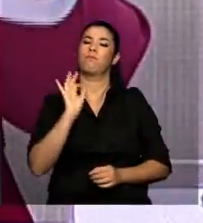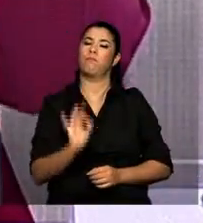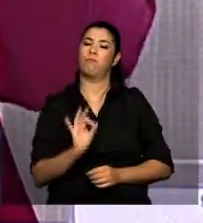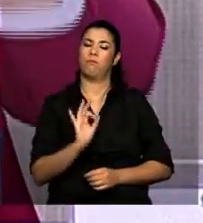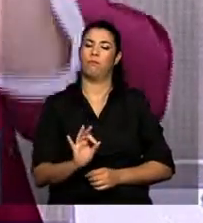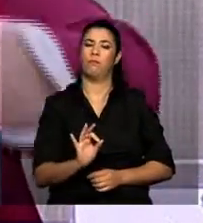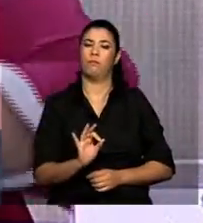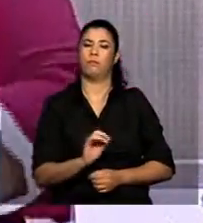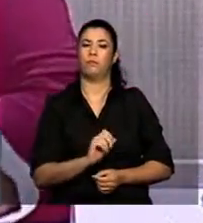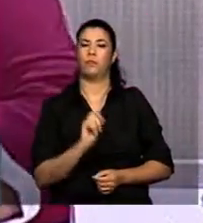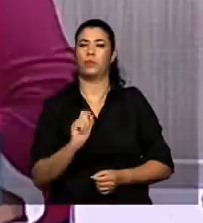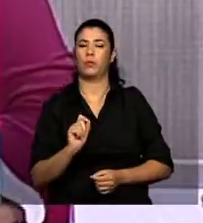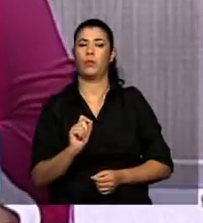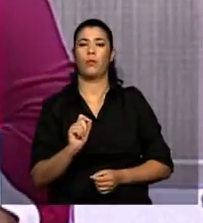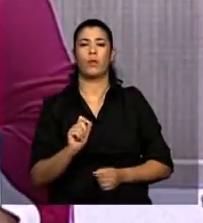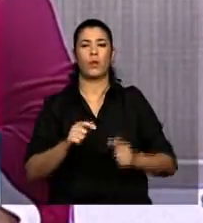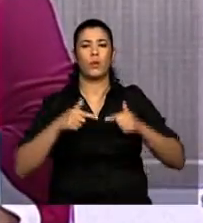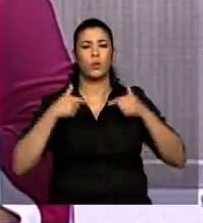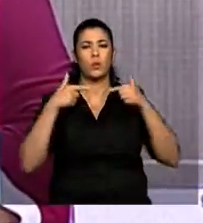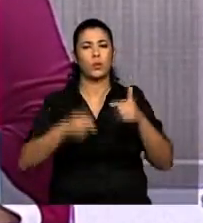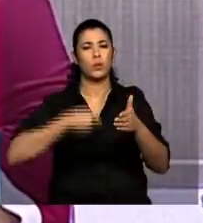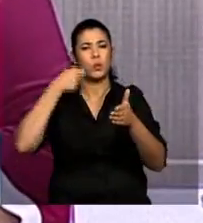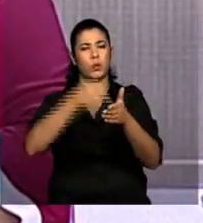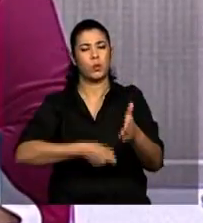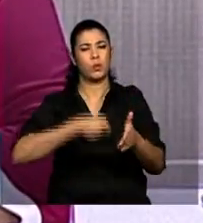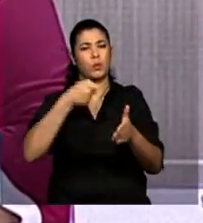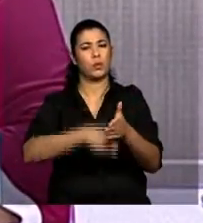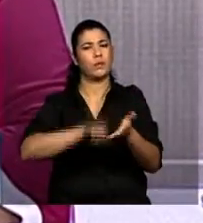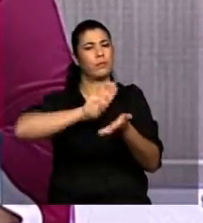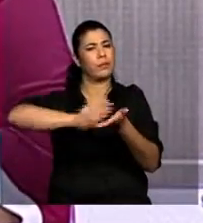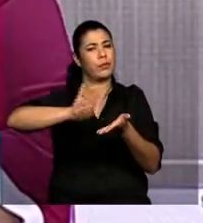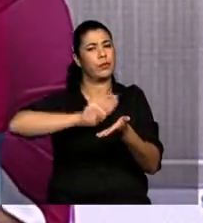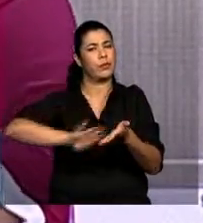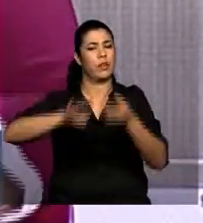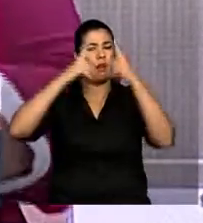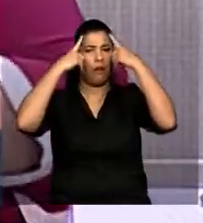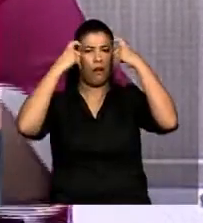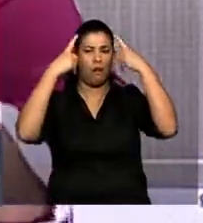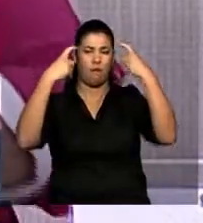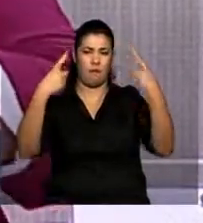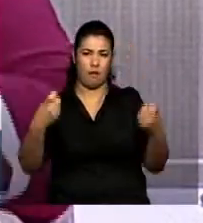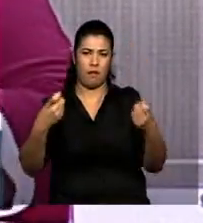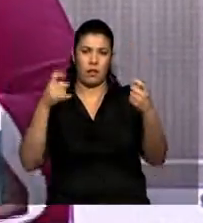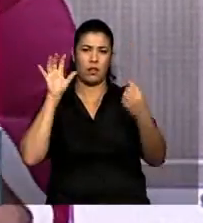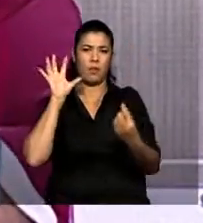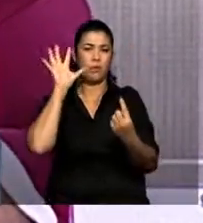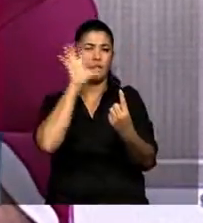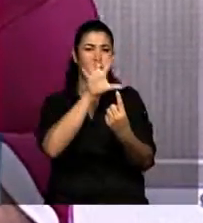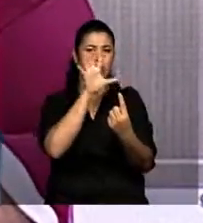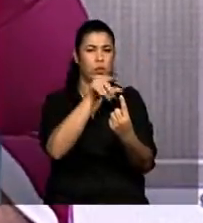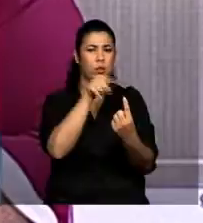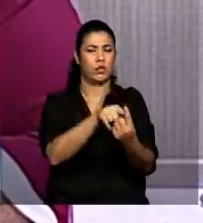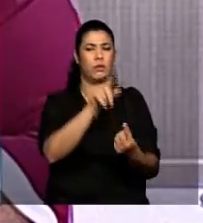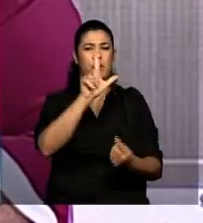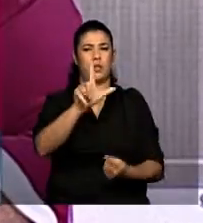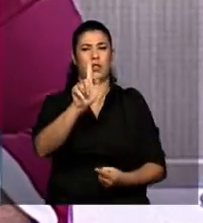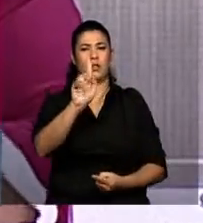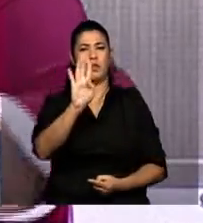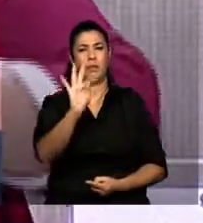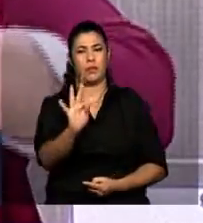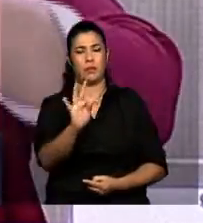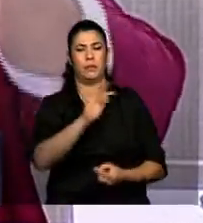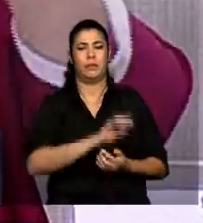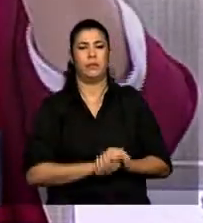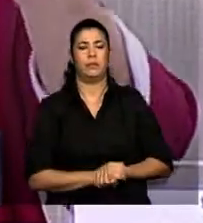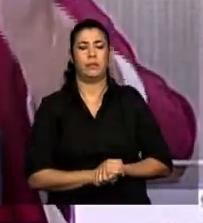exatamente este combate à violência que se abate sobre a comunidade, a população LGBT. E já